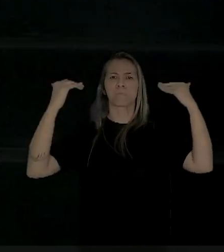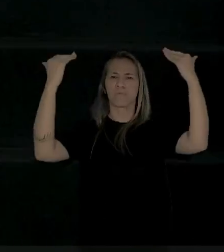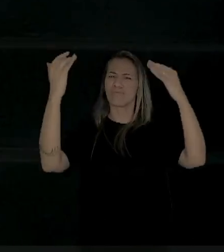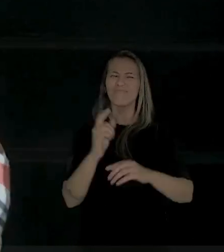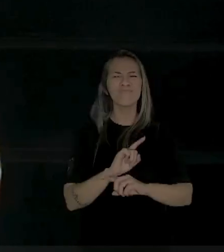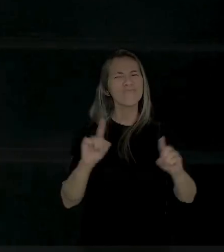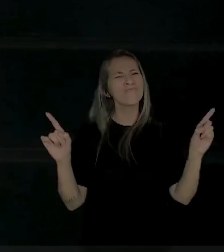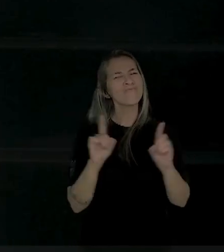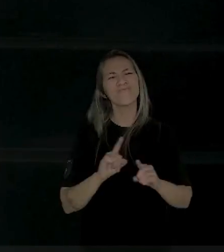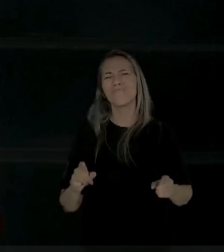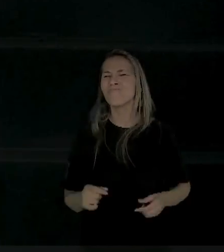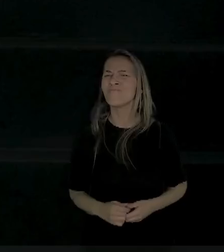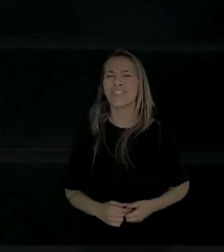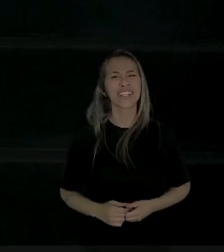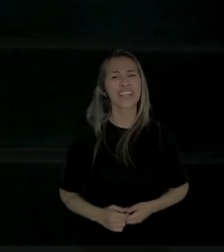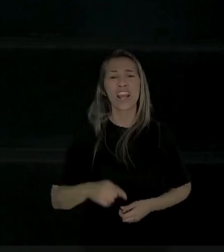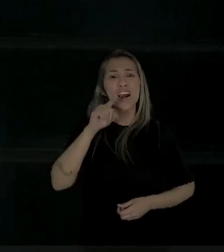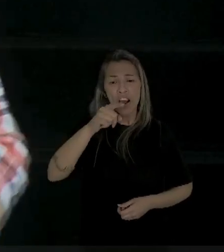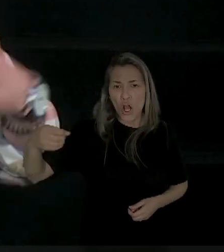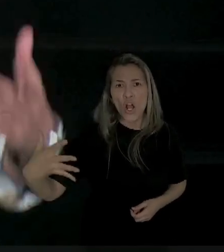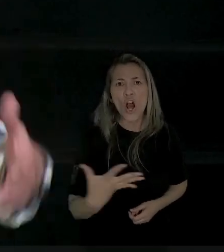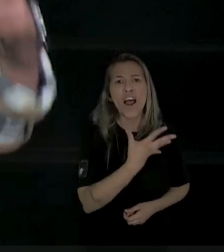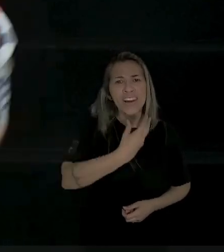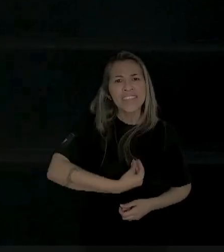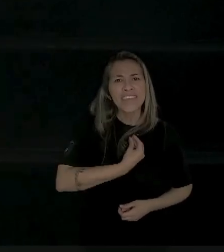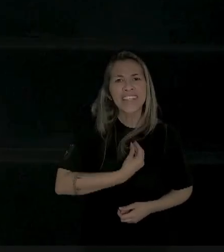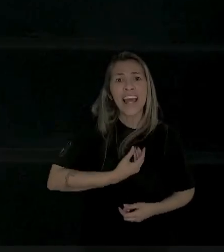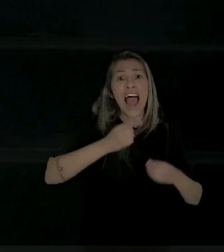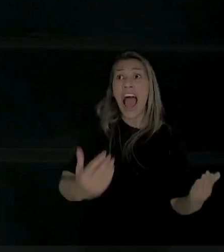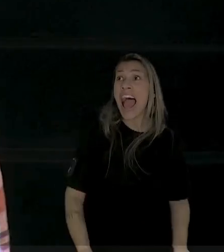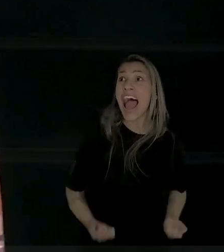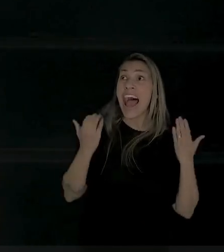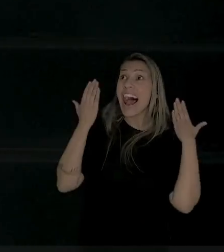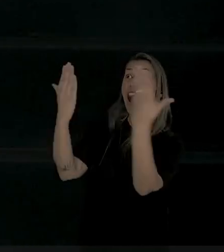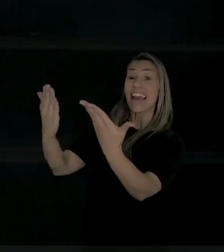igreja? Nova criatura e novo nascimento tem tudo a ver com o reino de Deus.